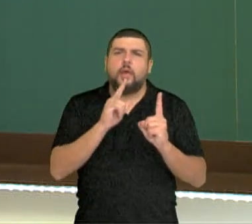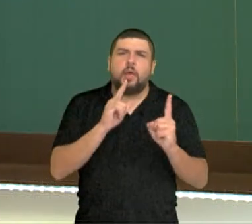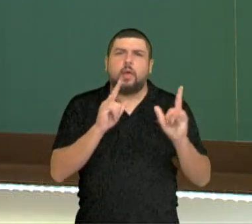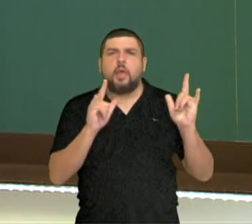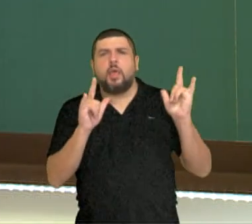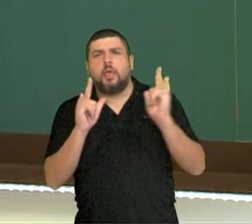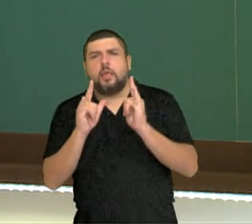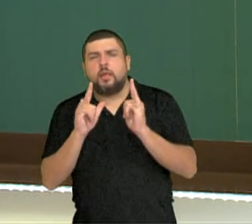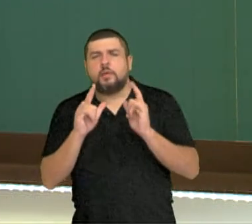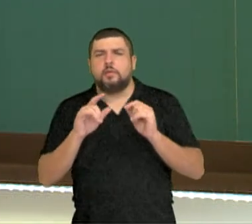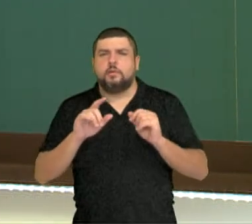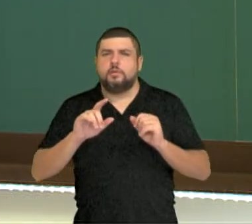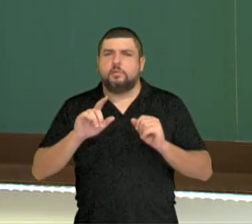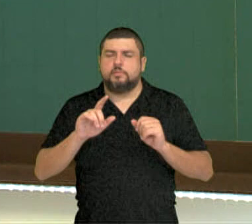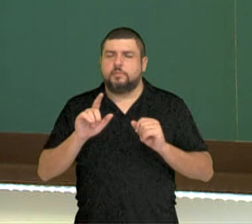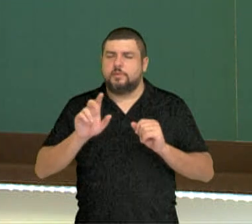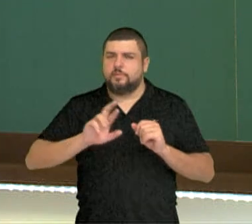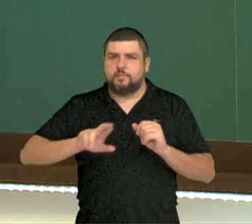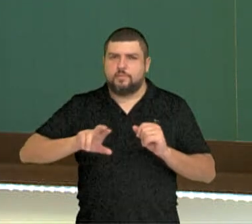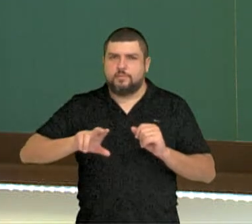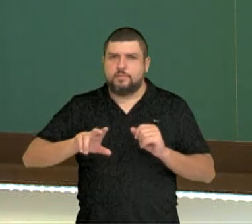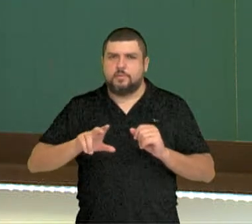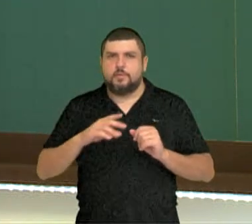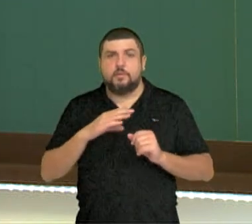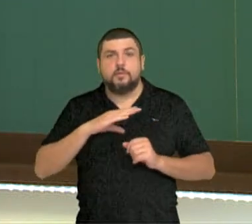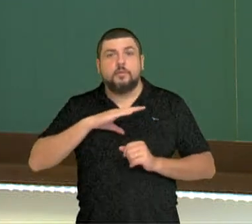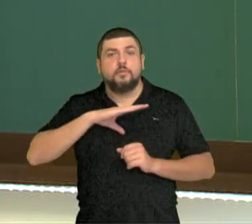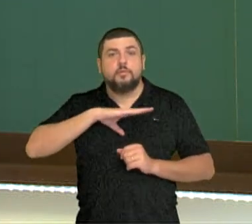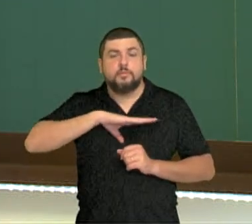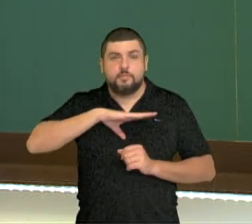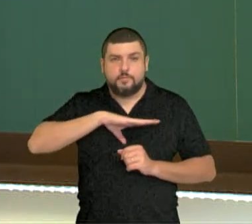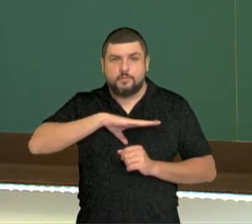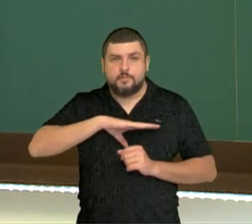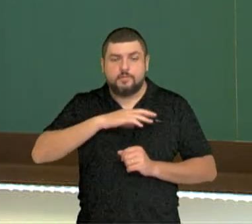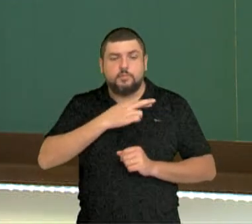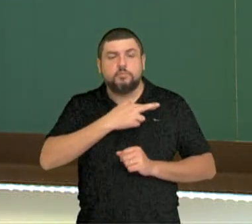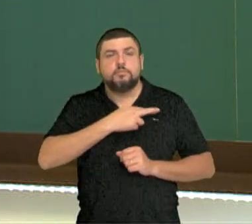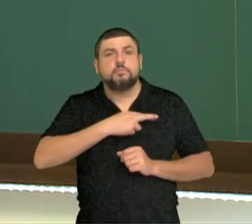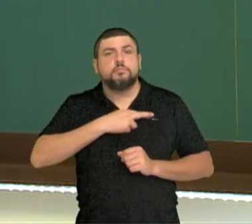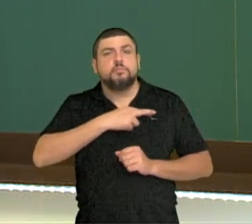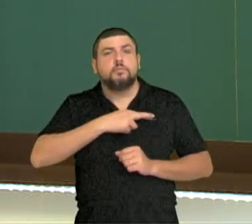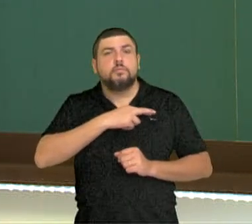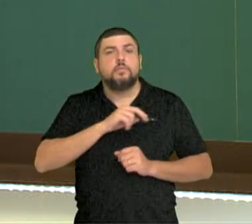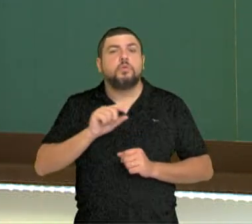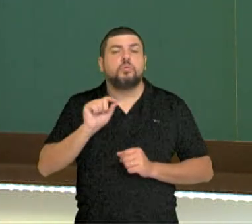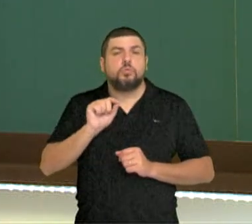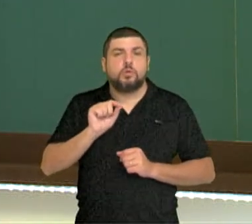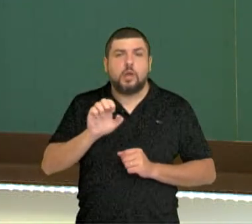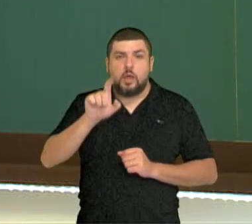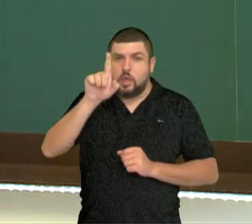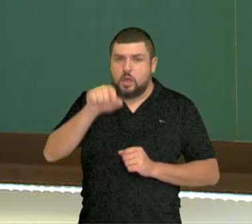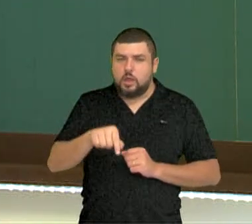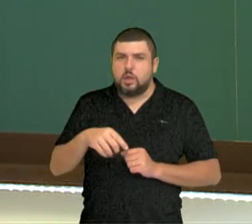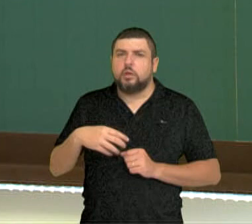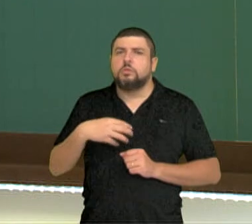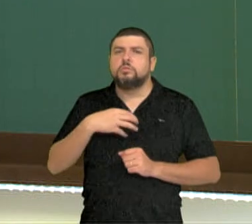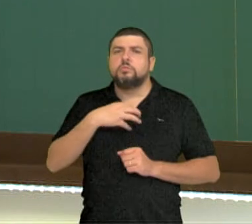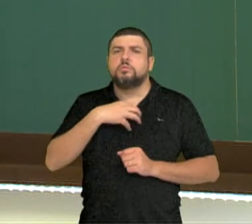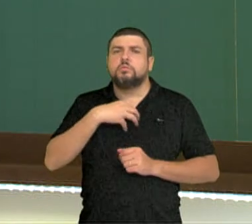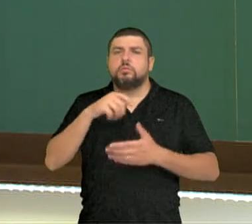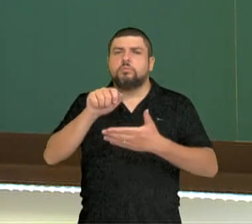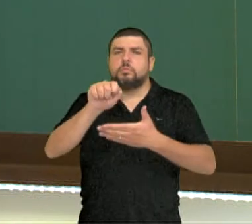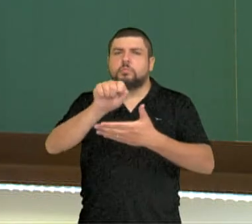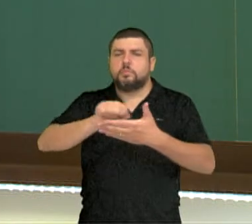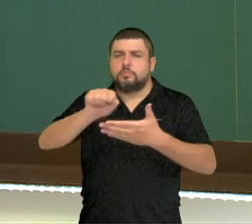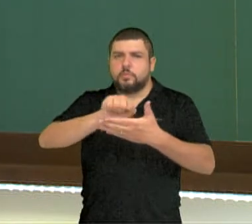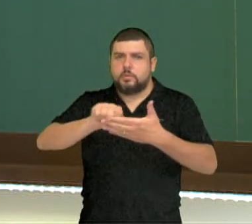não é nesse sentido. Então, quando nós falamos aqui na língua portuguesa sobre romance, é em relação a uma forma textual,